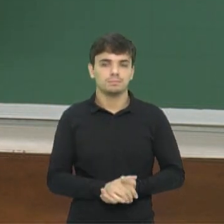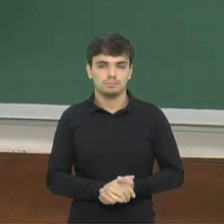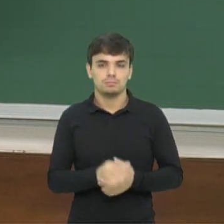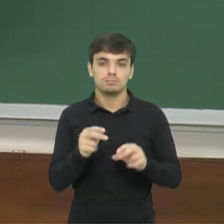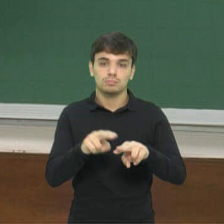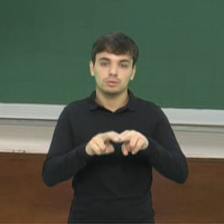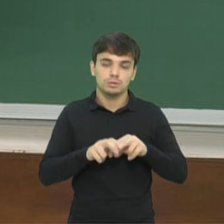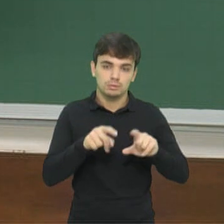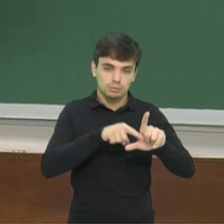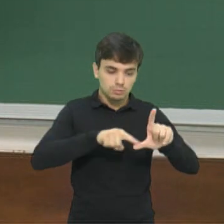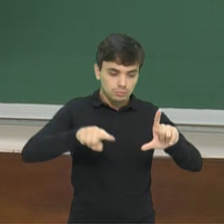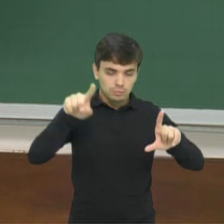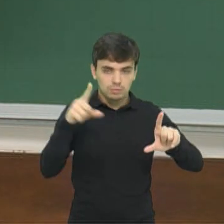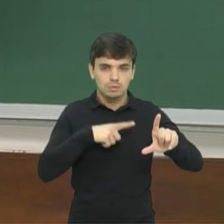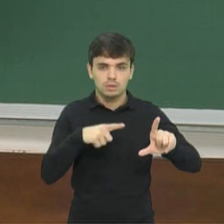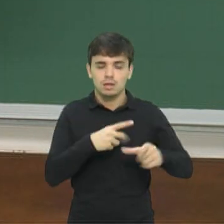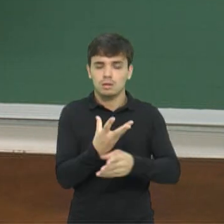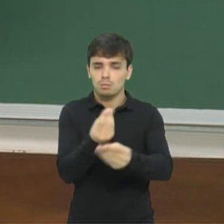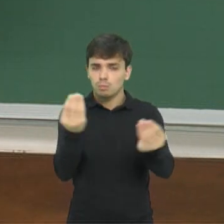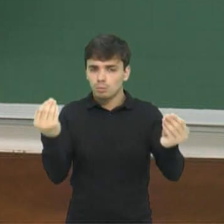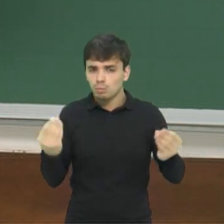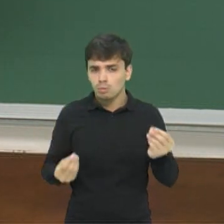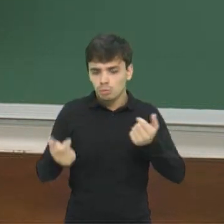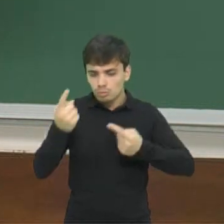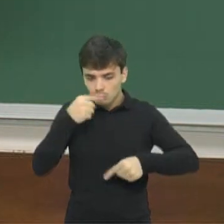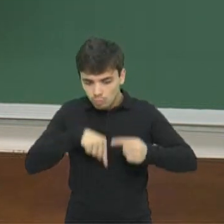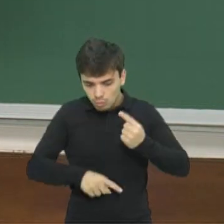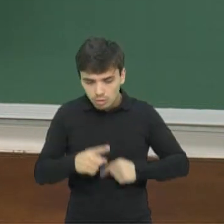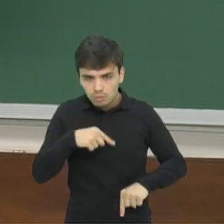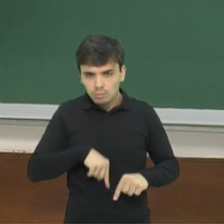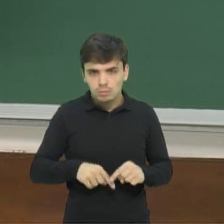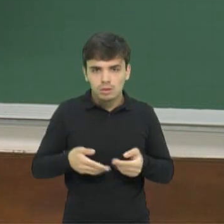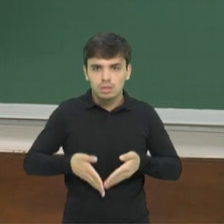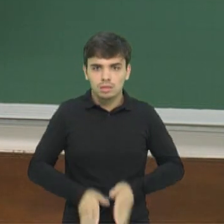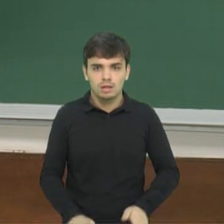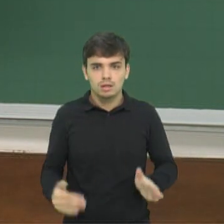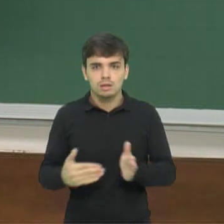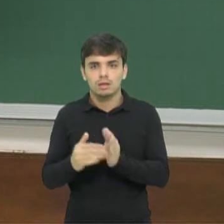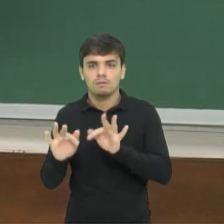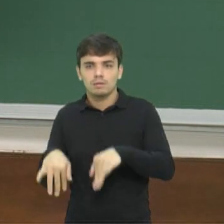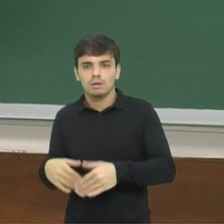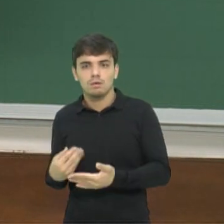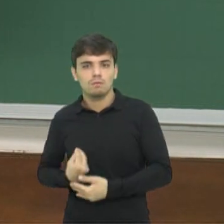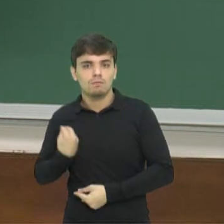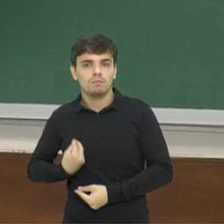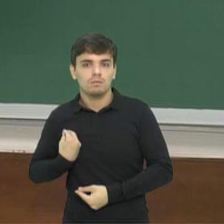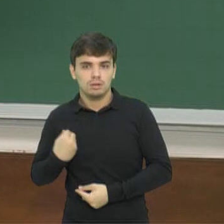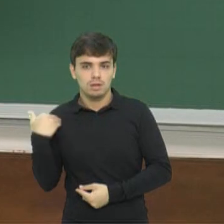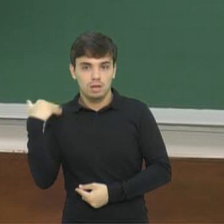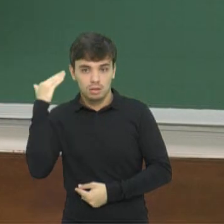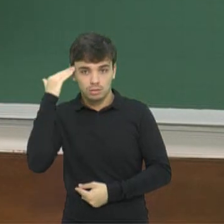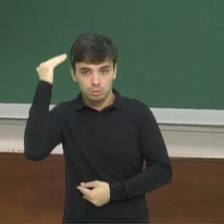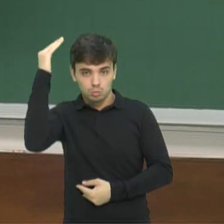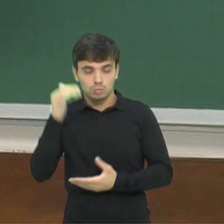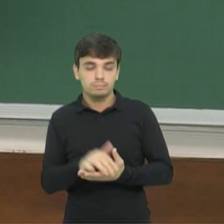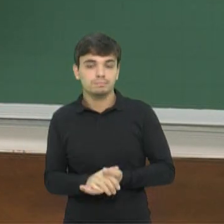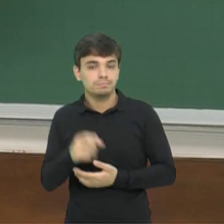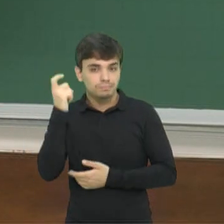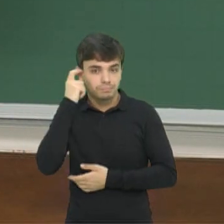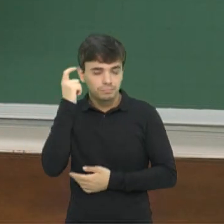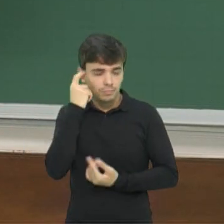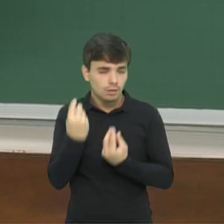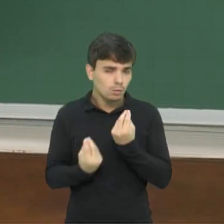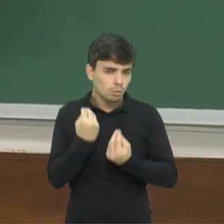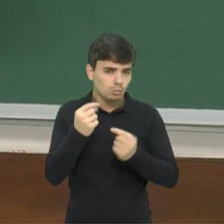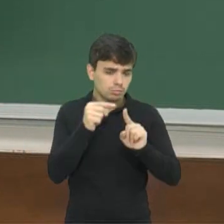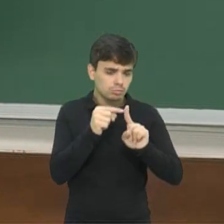mais organismos que nascem do que lá no final da vida, quando estão mais velhos, adultos. Então, pense, que tipo de organismo